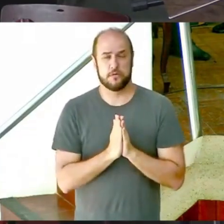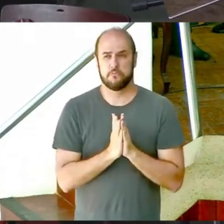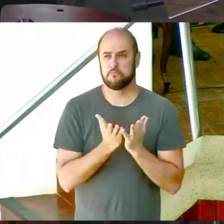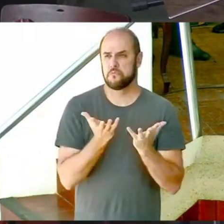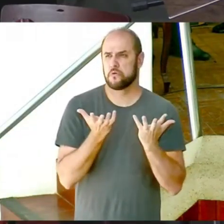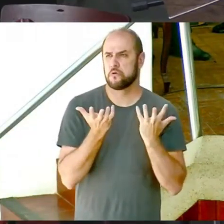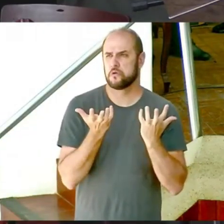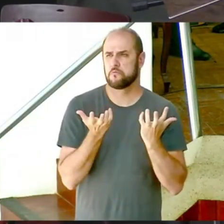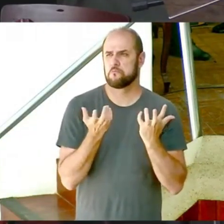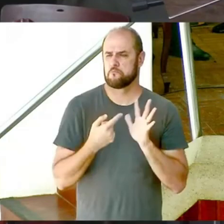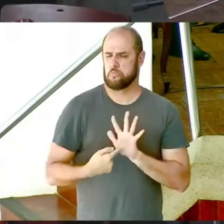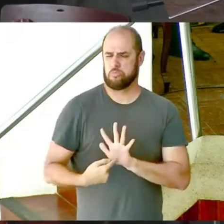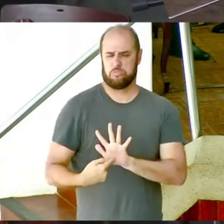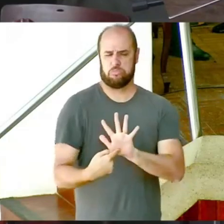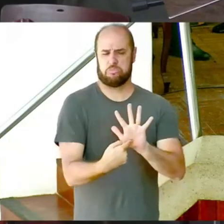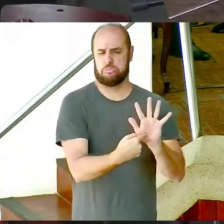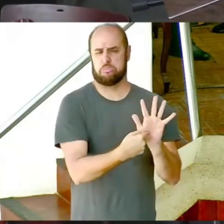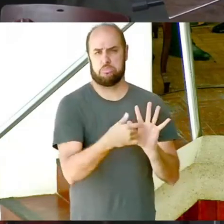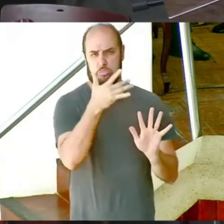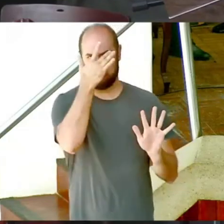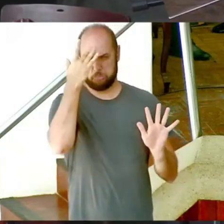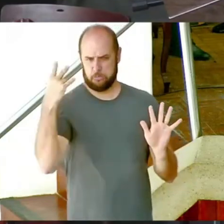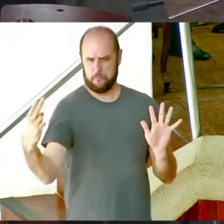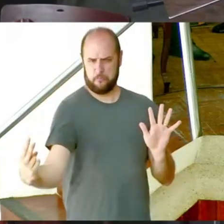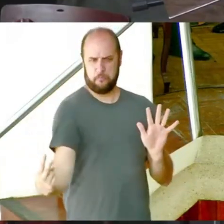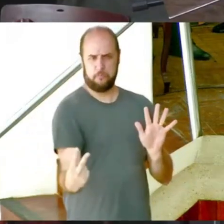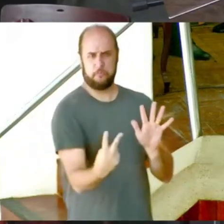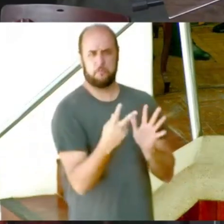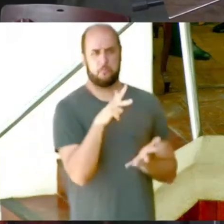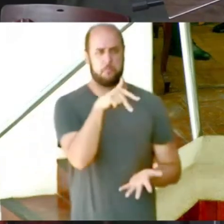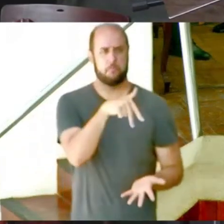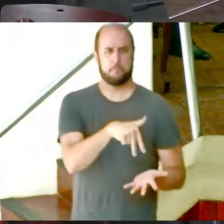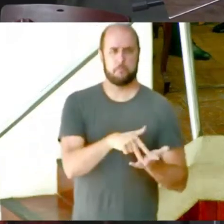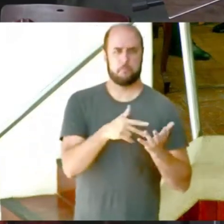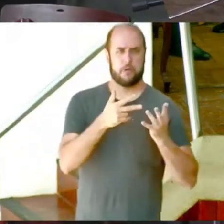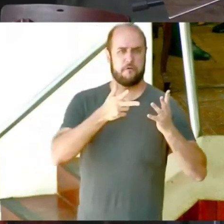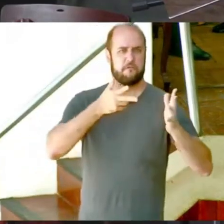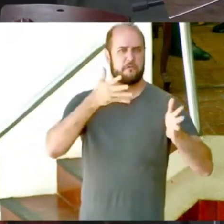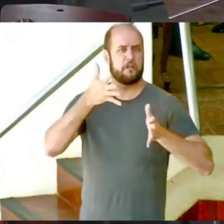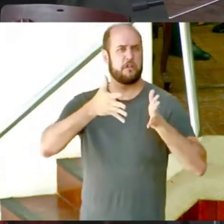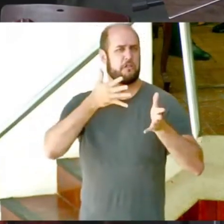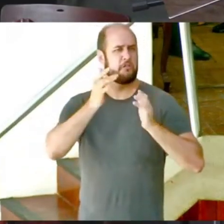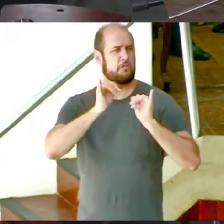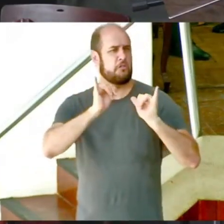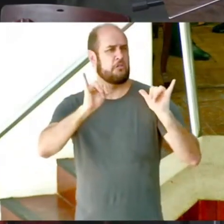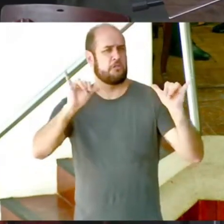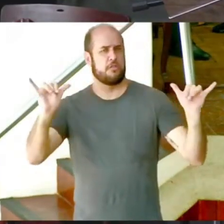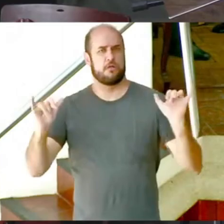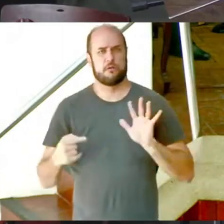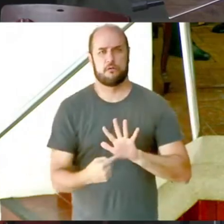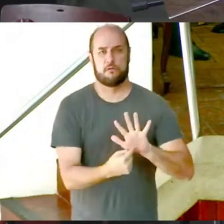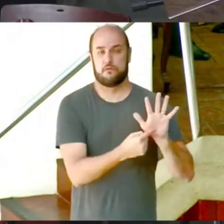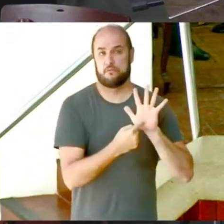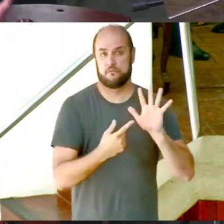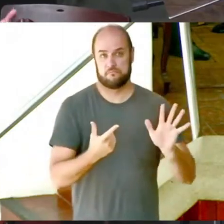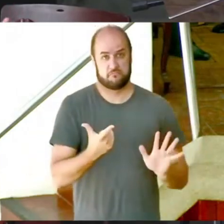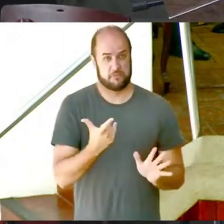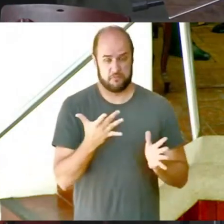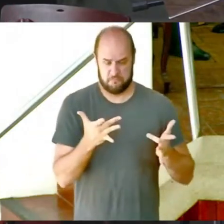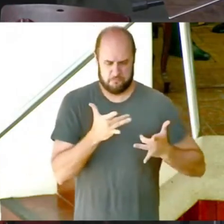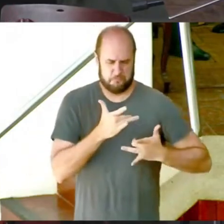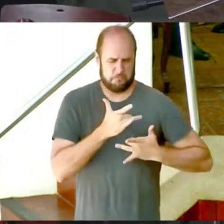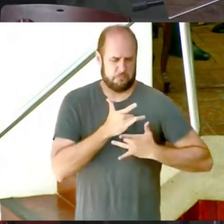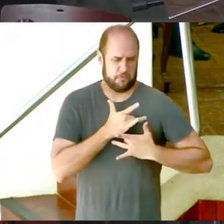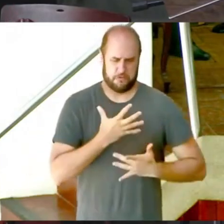serem vistos, serem notados, demonstrarem ao mundo a sua